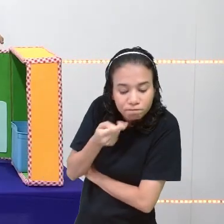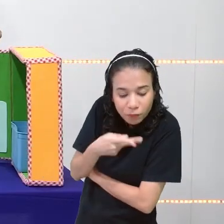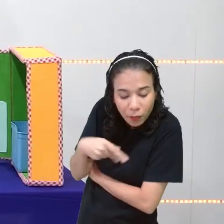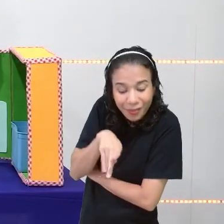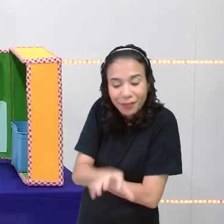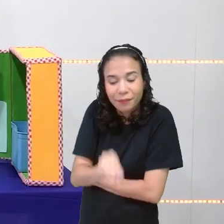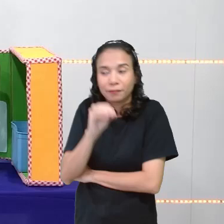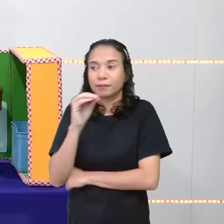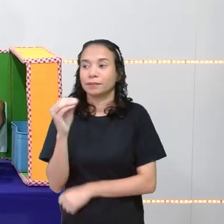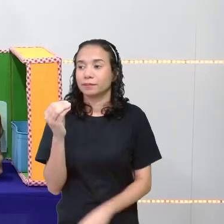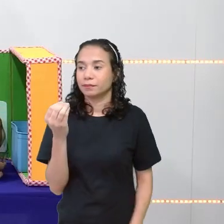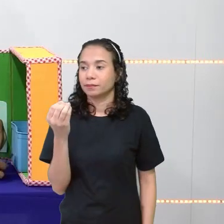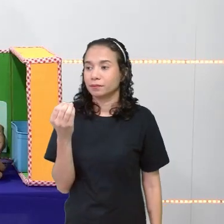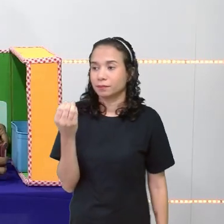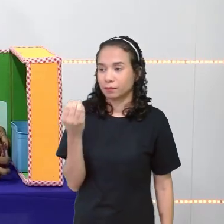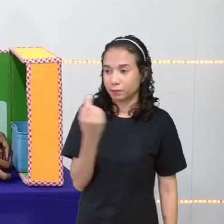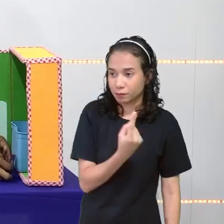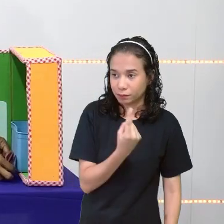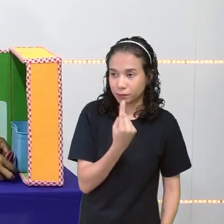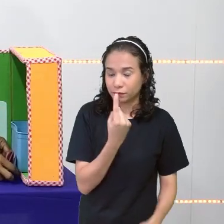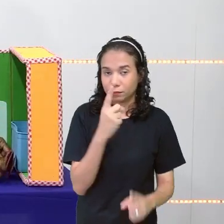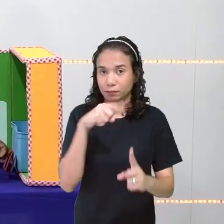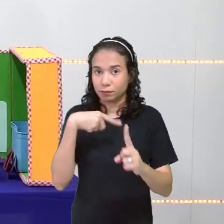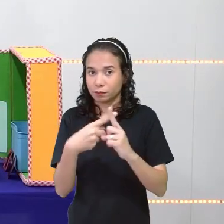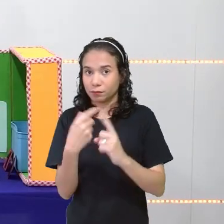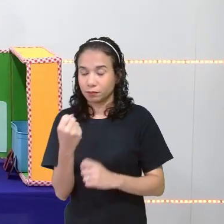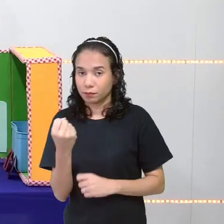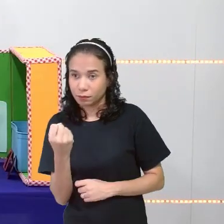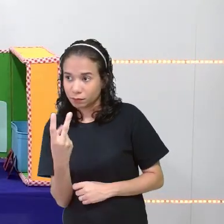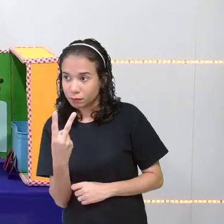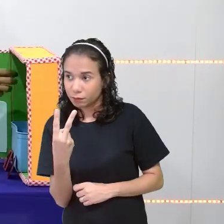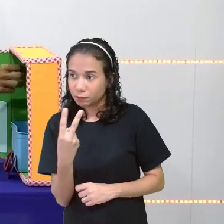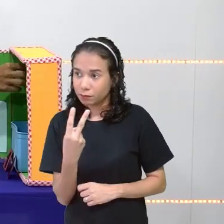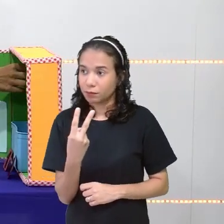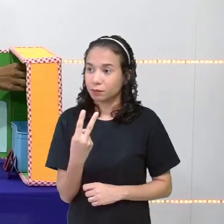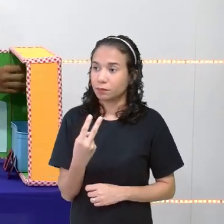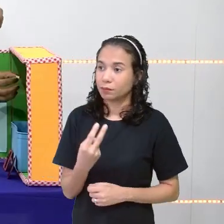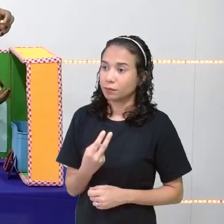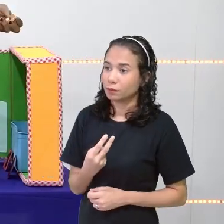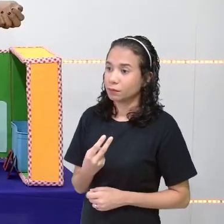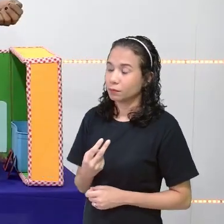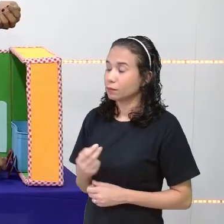Aqui. Tinha um cubinho, mais dois. Vou botar aqui, ó.